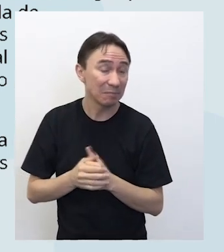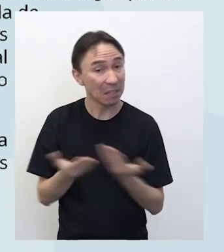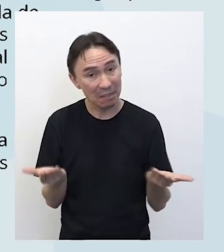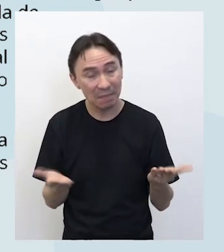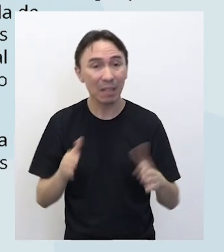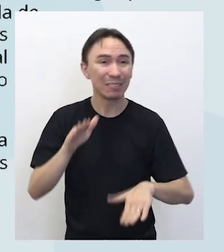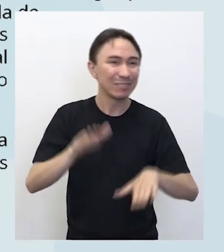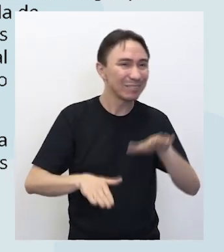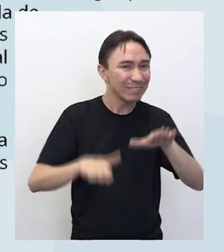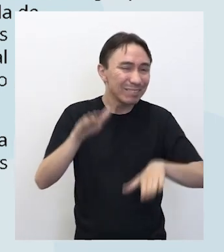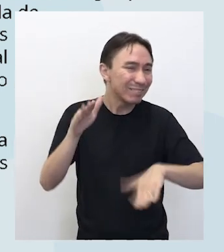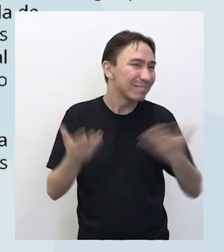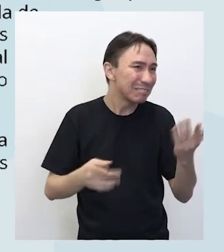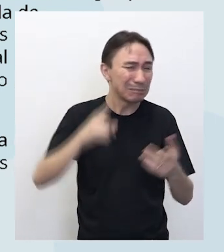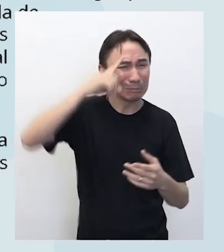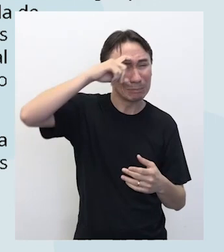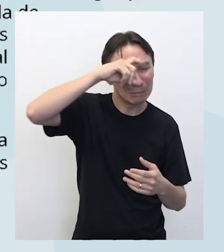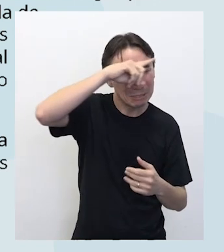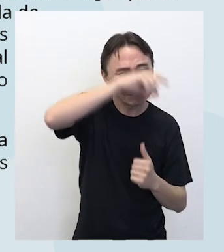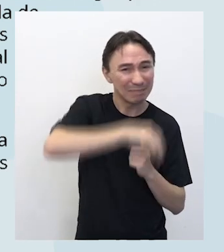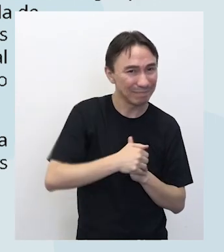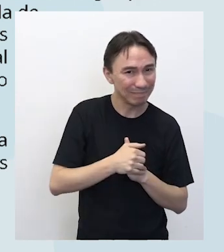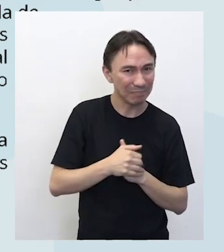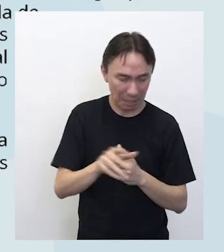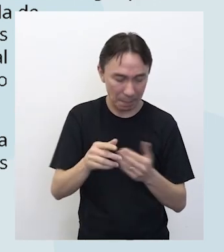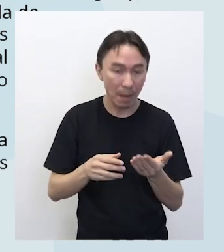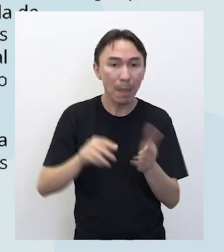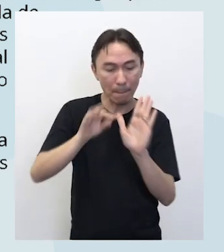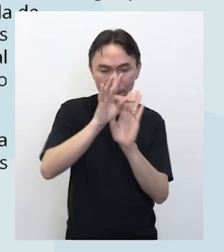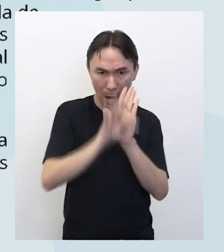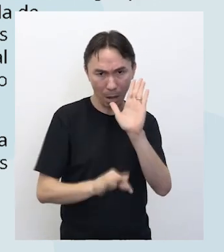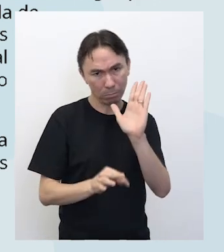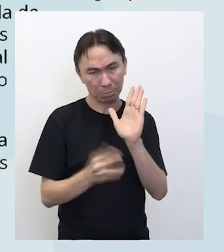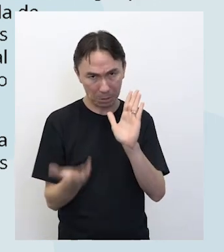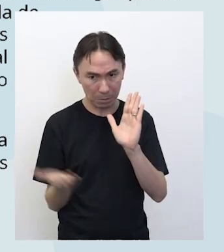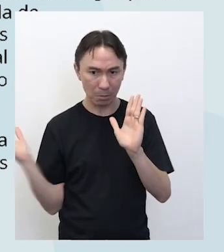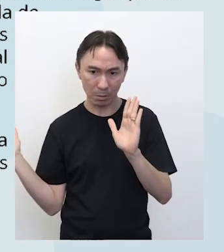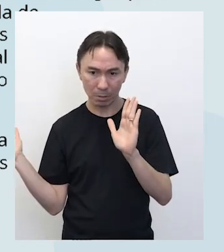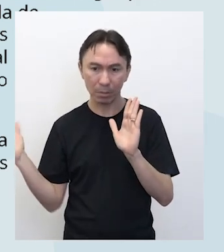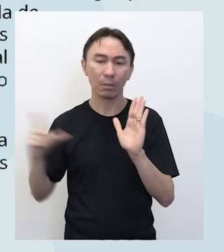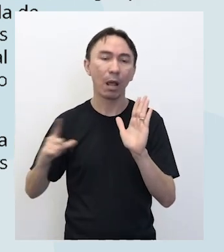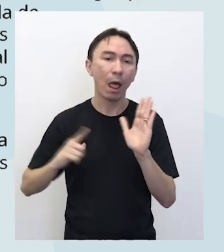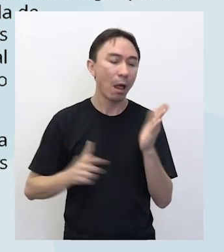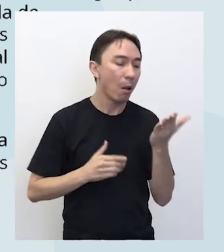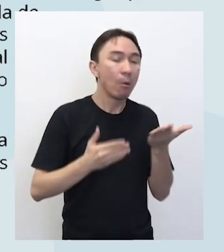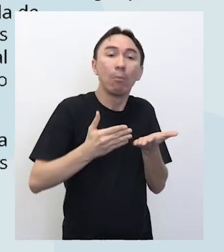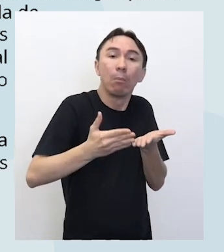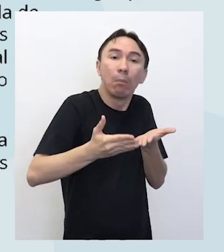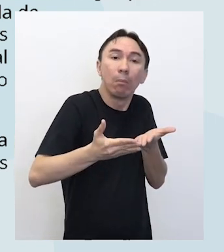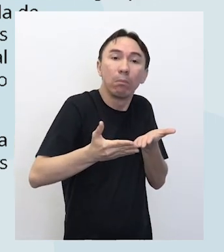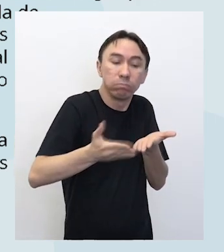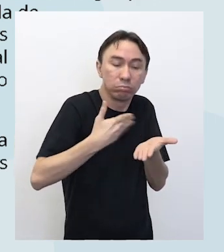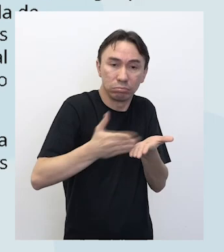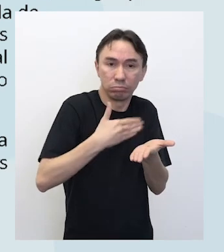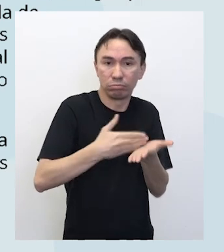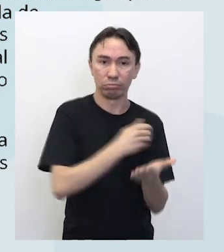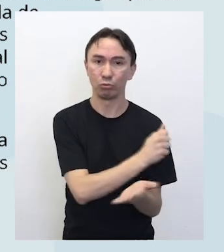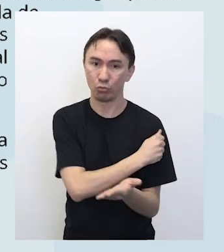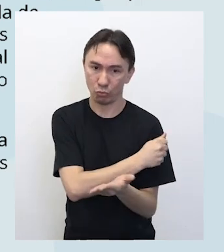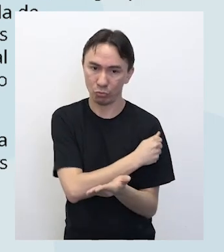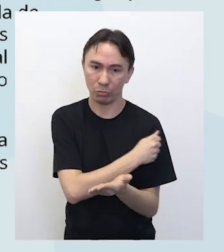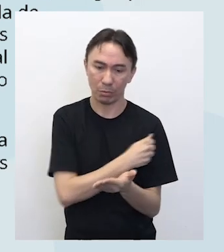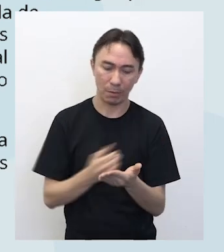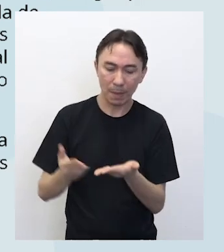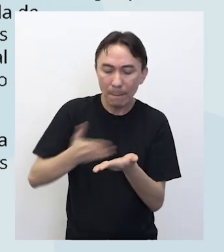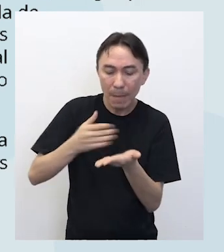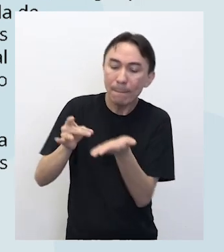difíceis. Esse texto está no caderno do aluno, tá? Na página 148, quem não tem o caderno pode fazer o